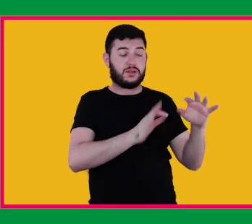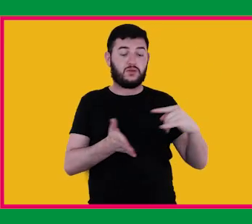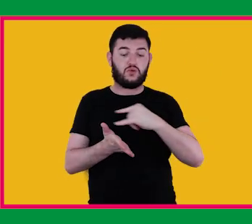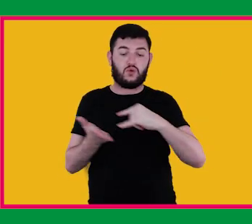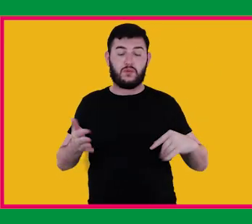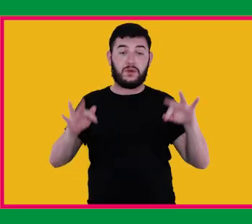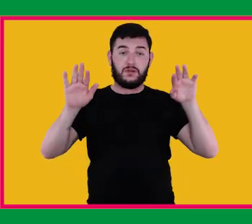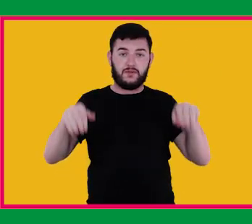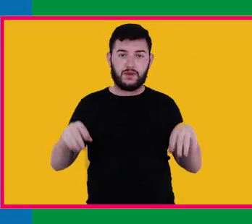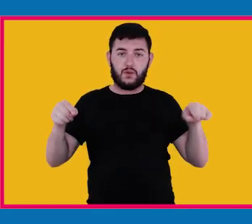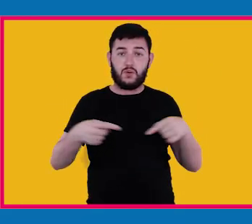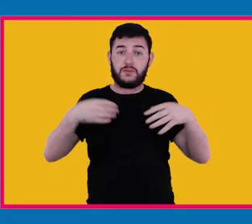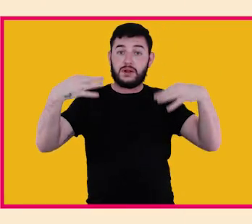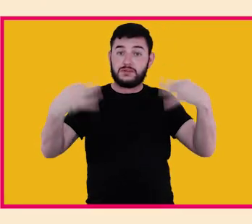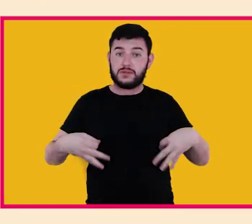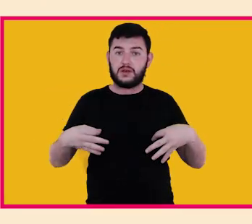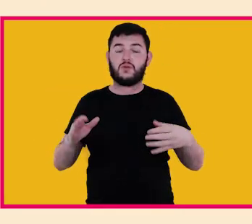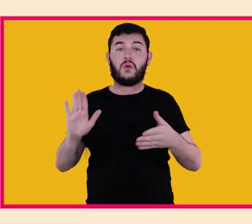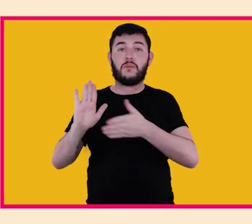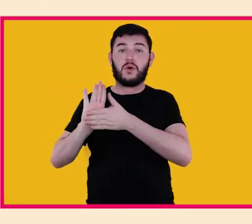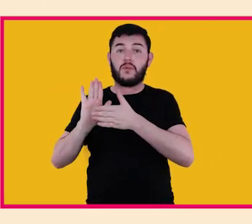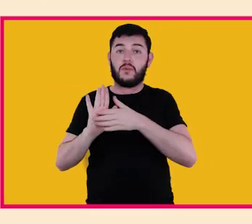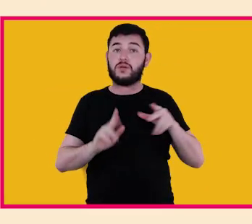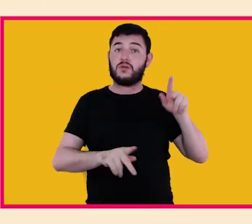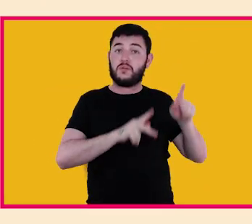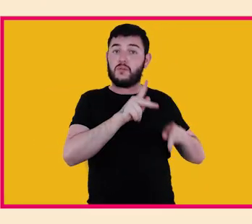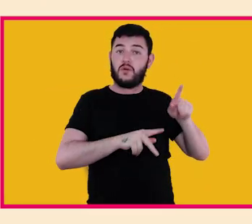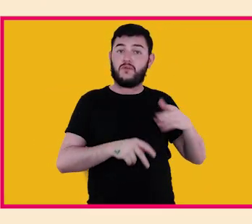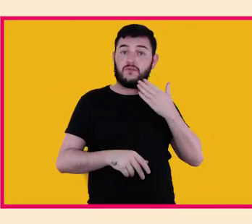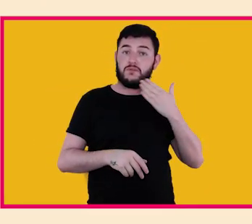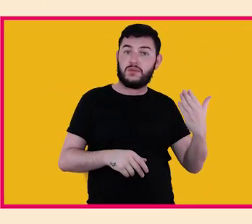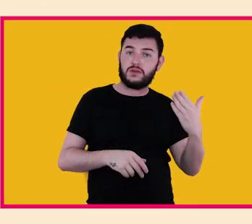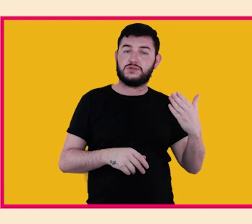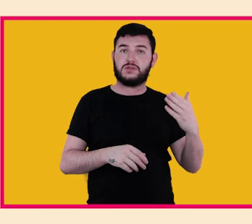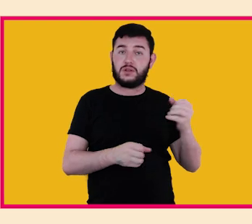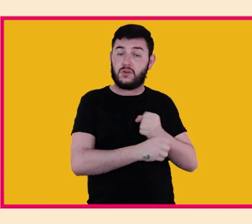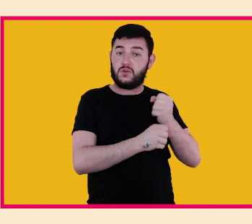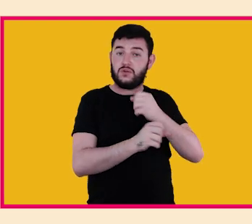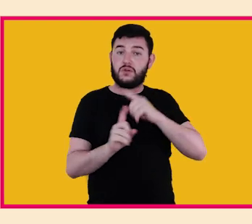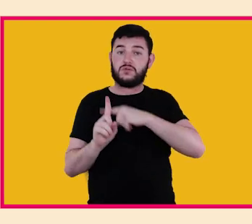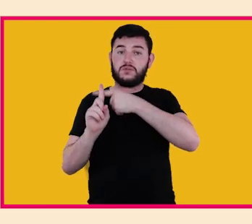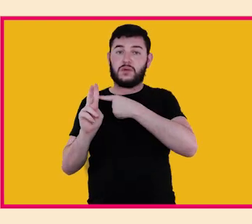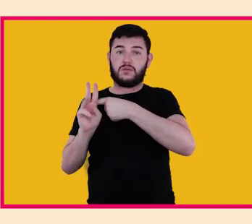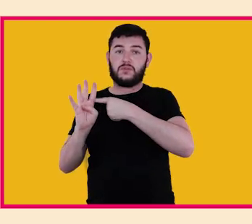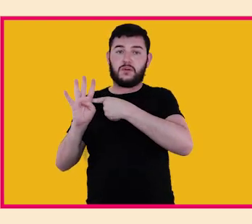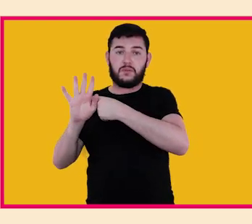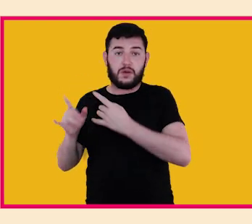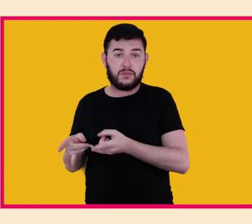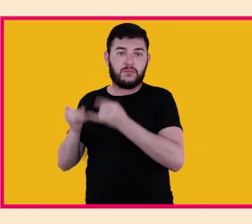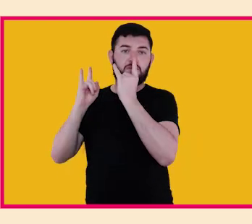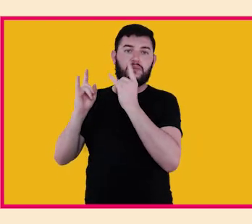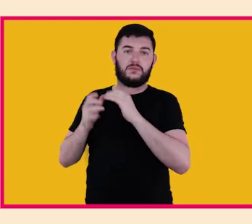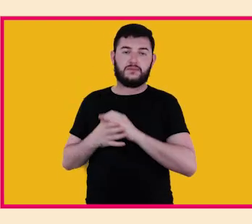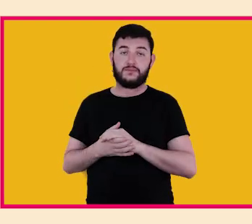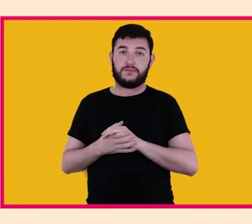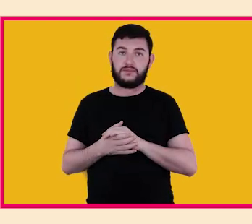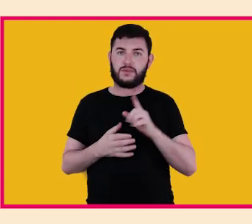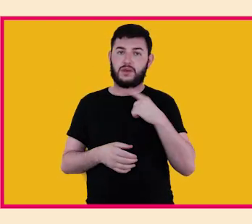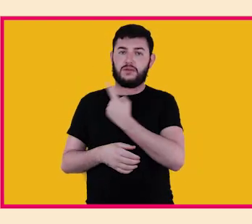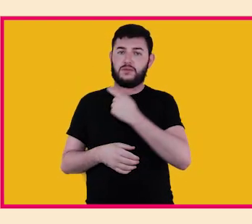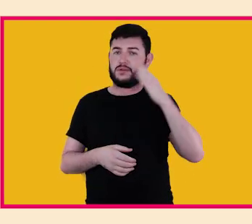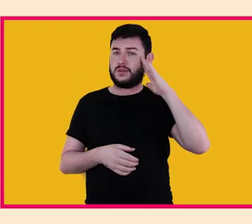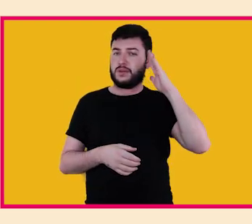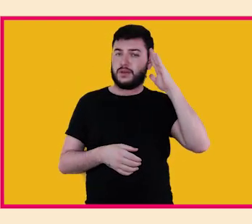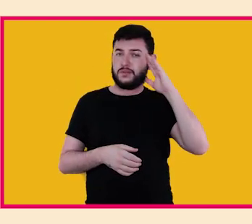peças propostas no processo participativo. Ao longo do processo de desenvolvimento, foi ficando claro que parte do programa dos Céus da Cultura precisaria ser fixo, pois